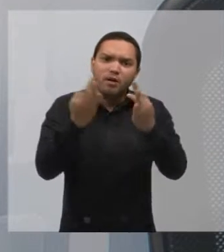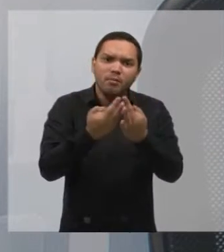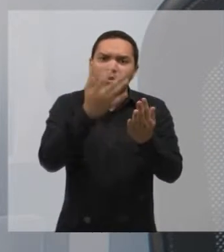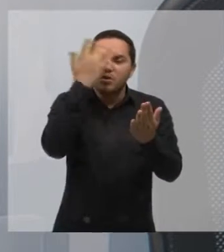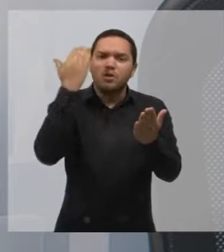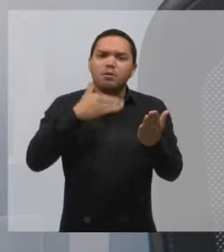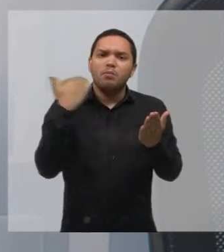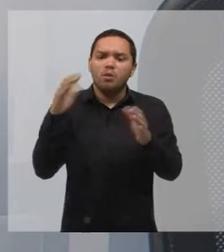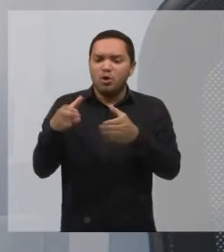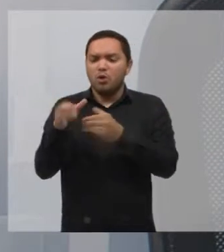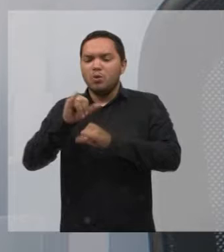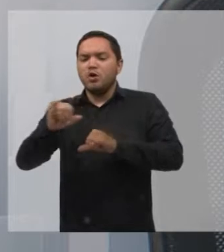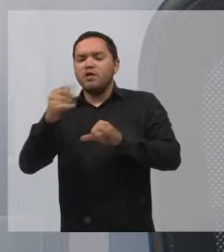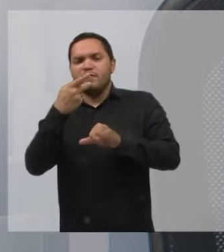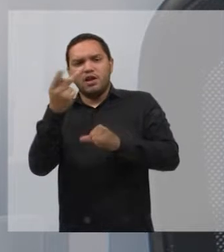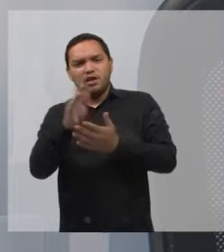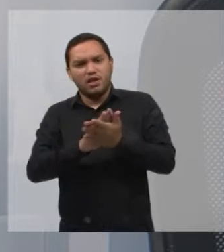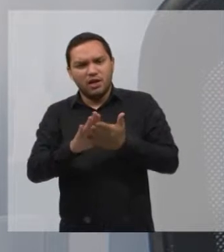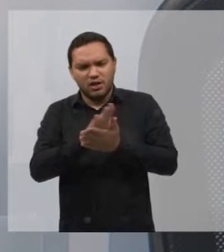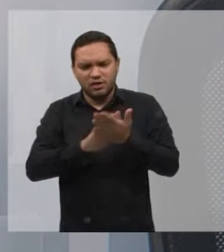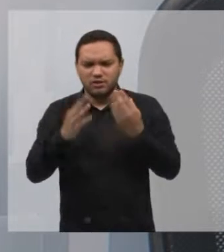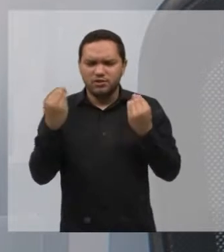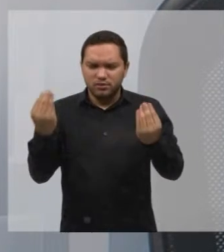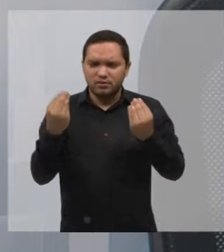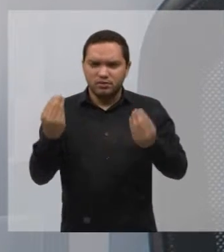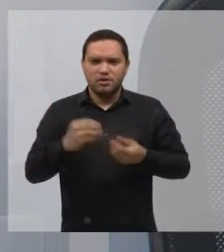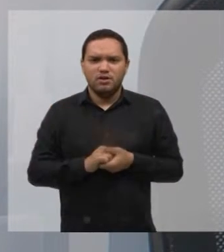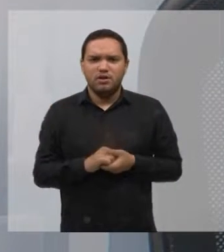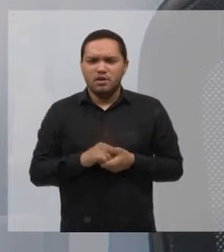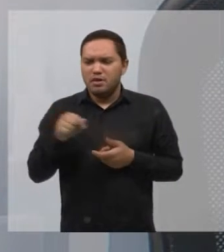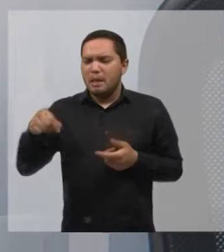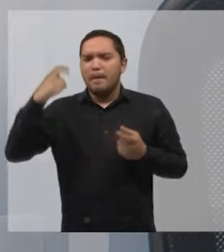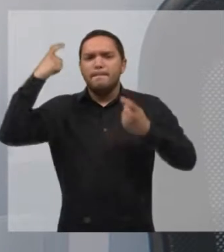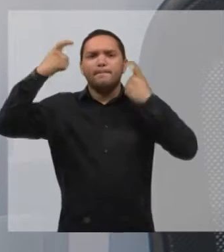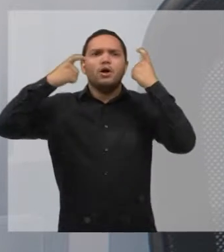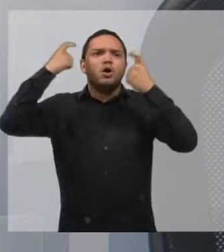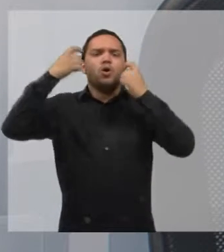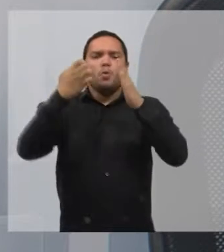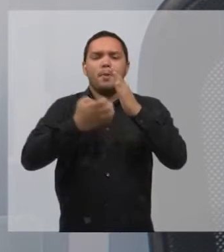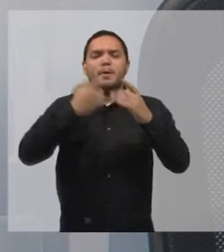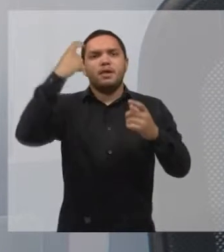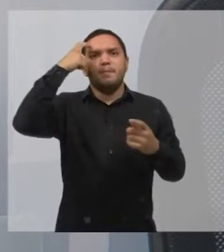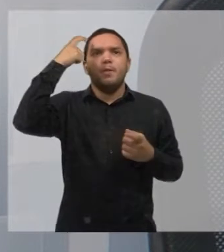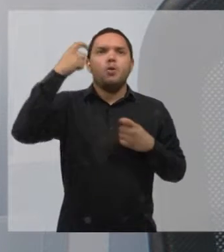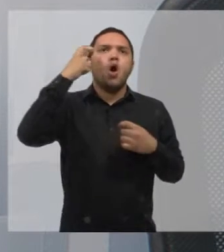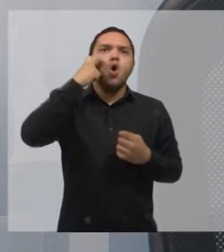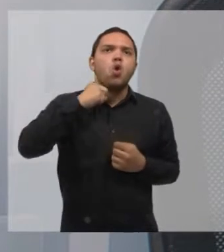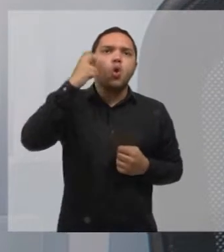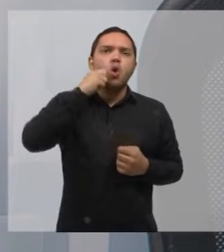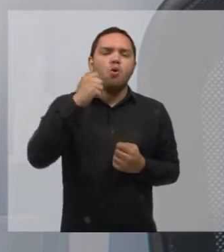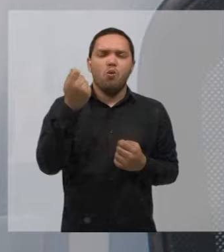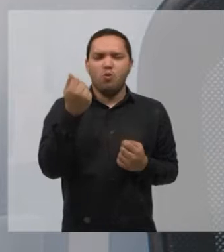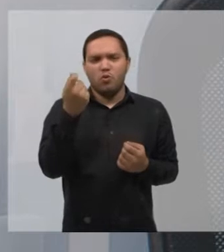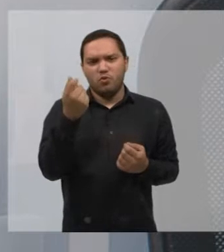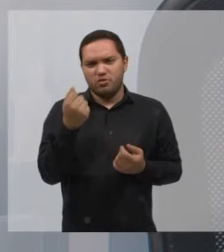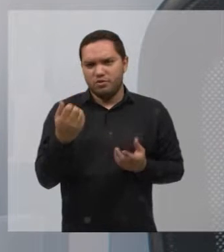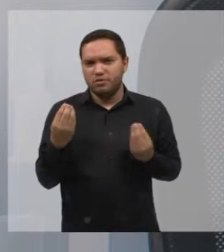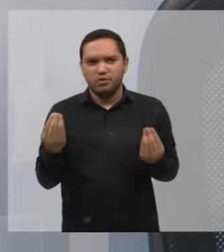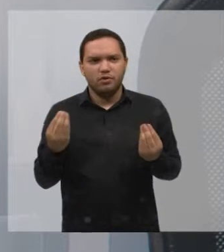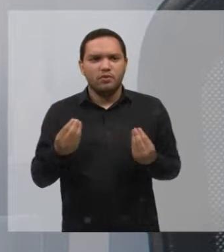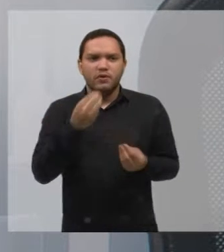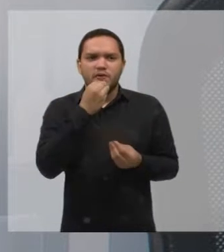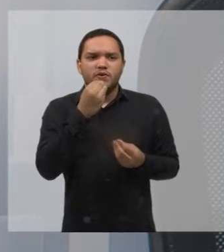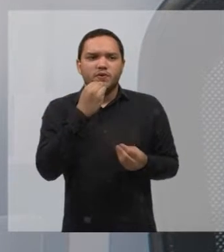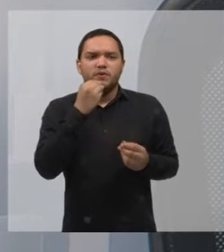empresas tradicionais, estão muito mais preocupados com seu lucro do que literalmente em fazer um